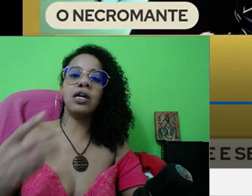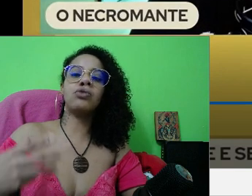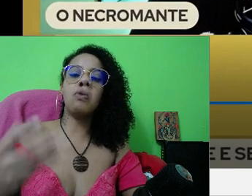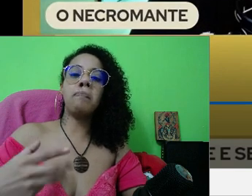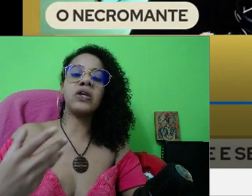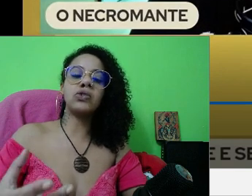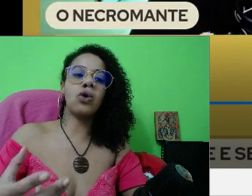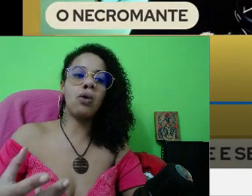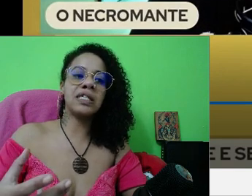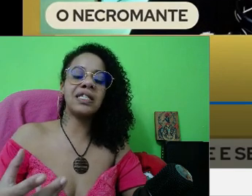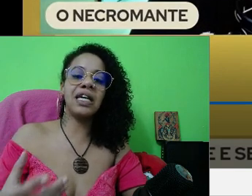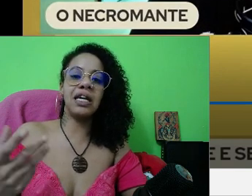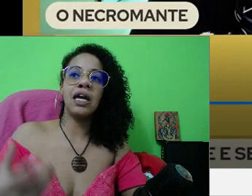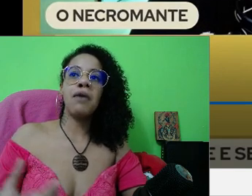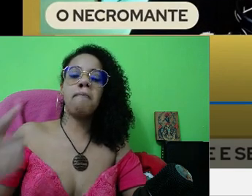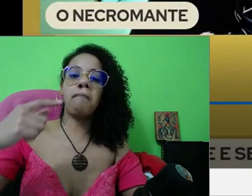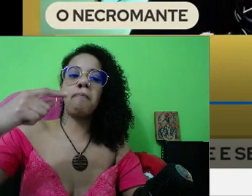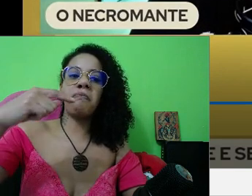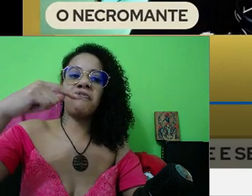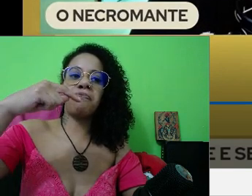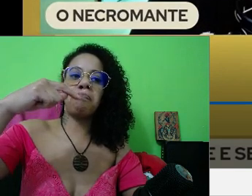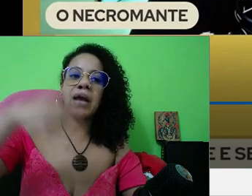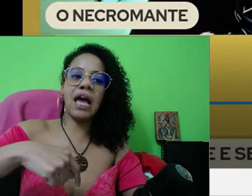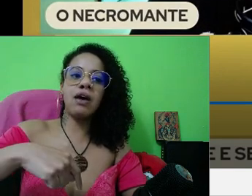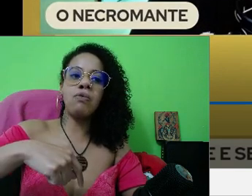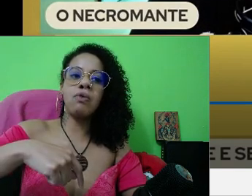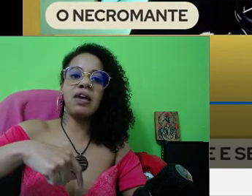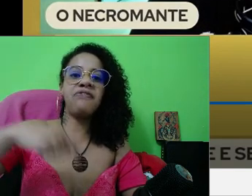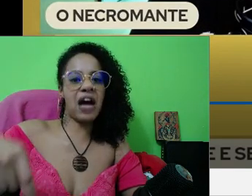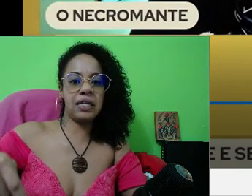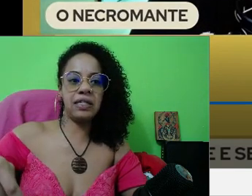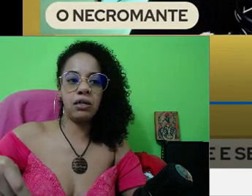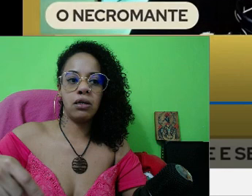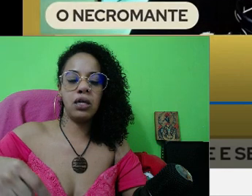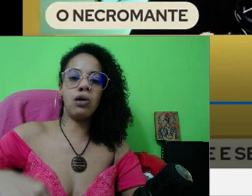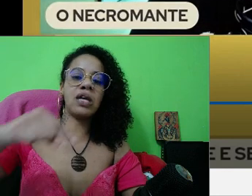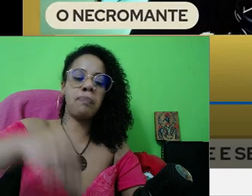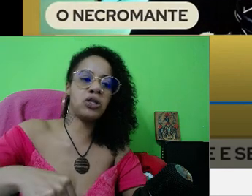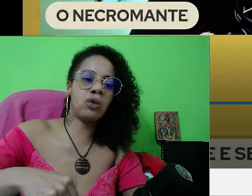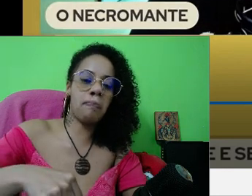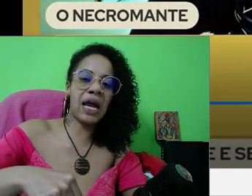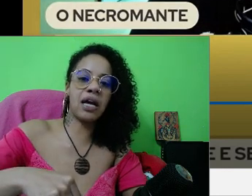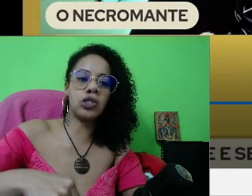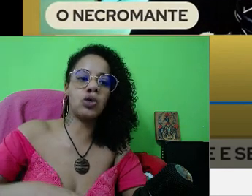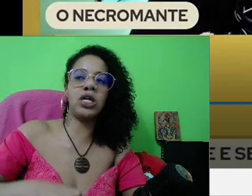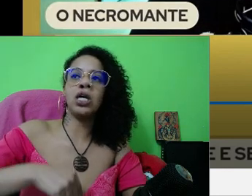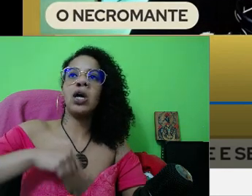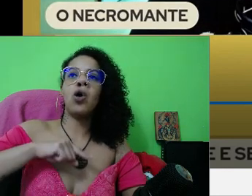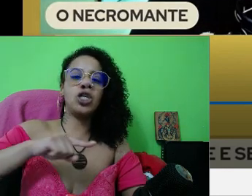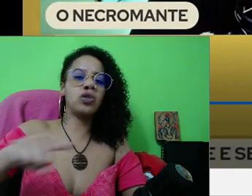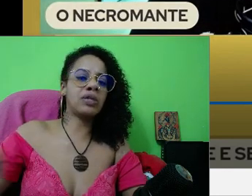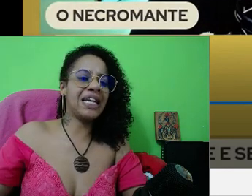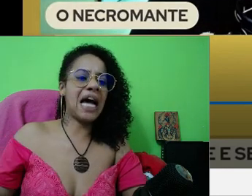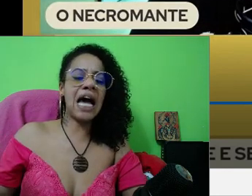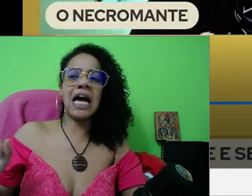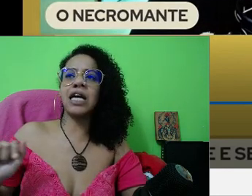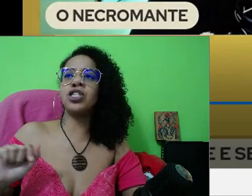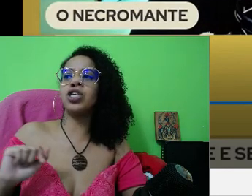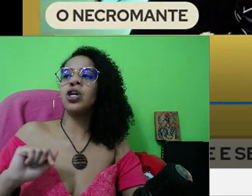lidando com pessoas que pregam e fazem Então o que a pessoa prega sobre